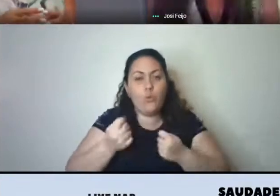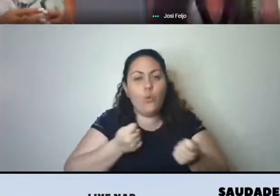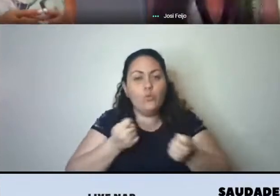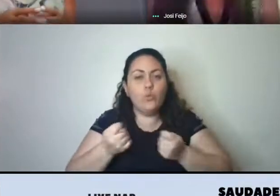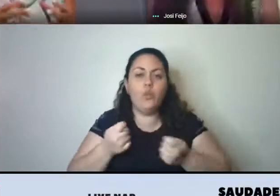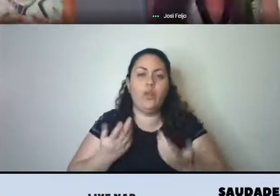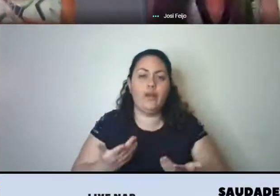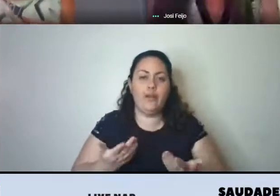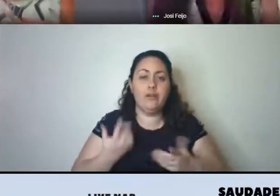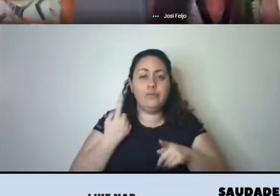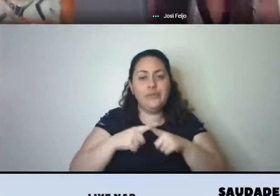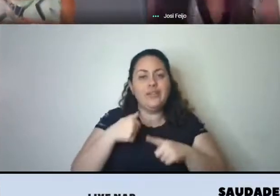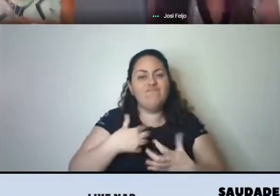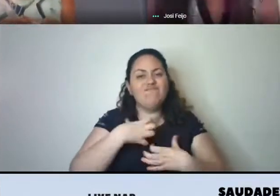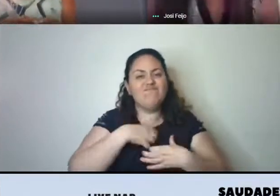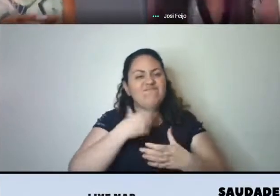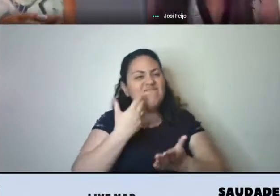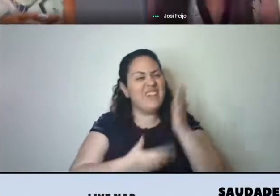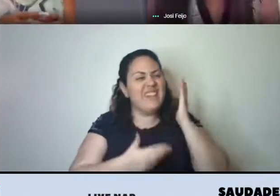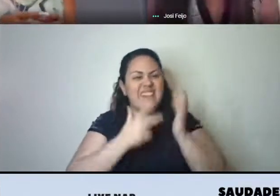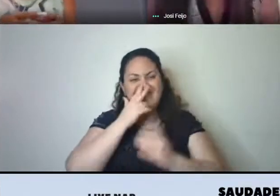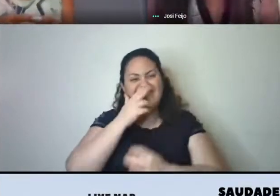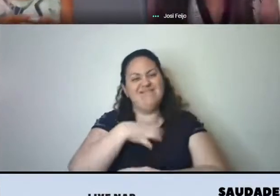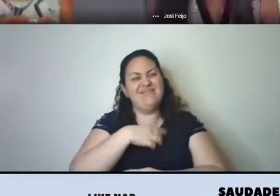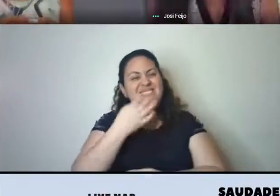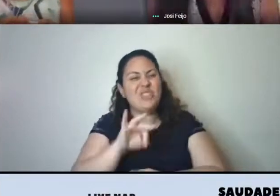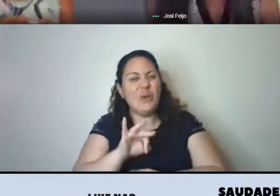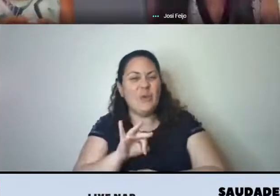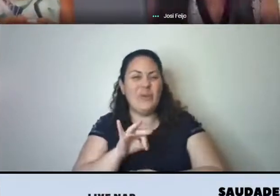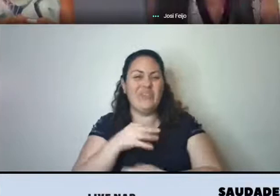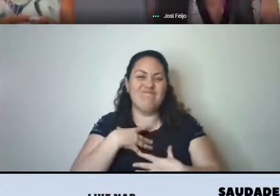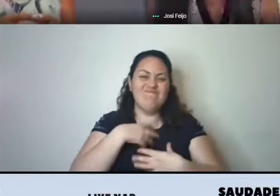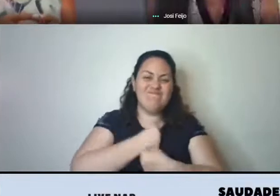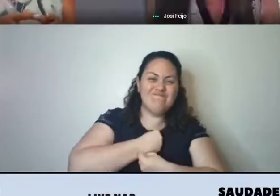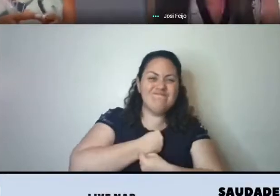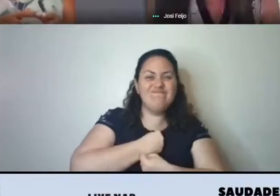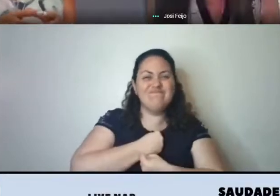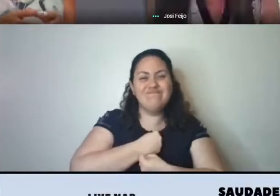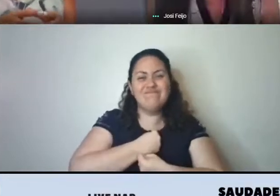com todas essas dores, com todas essas frustrações,